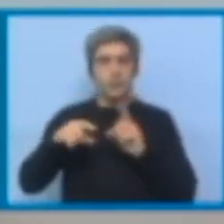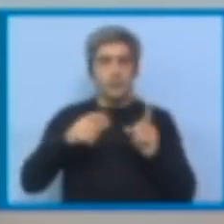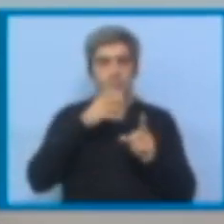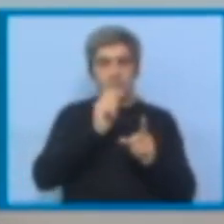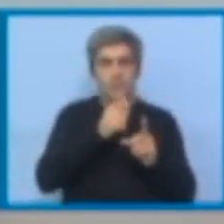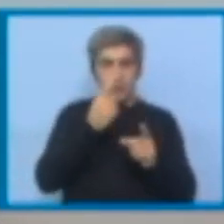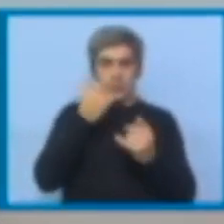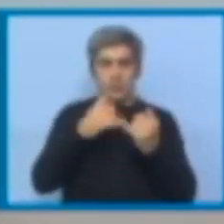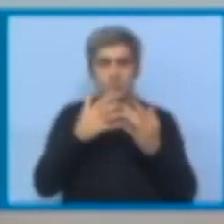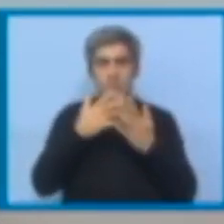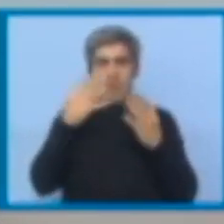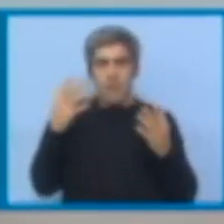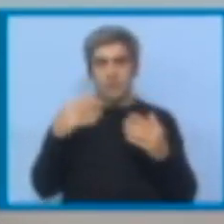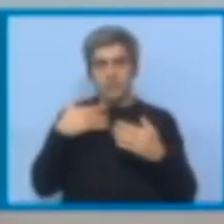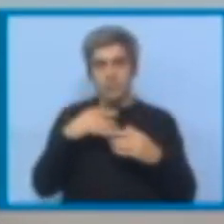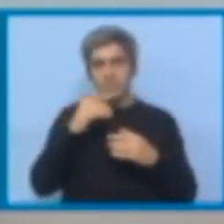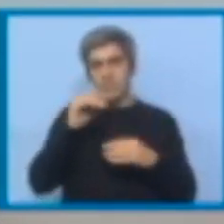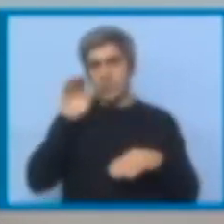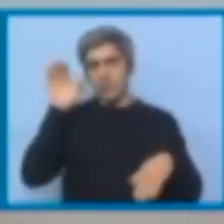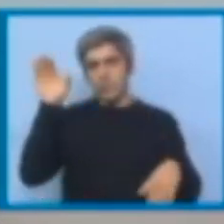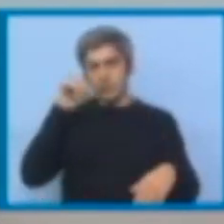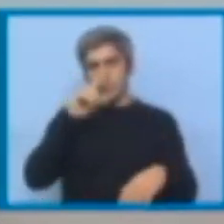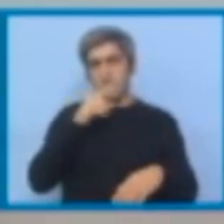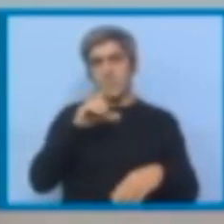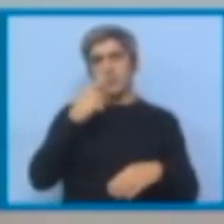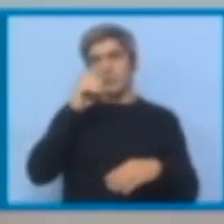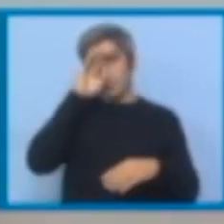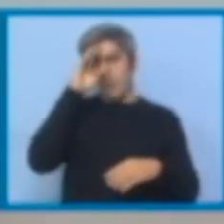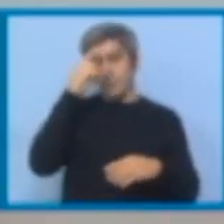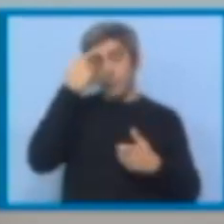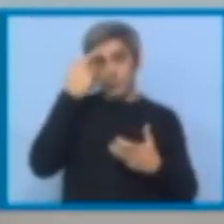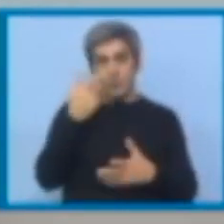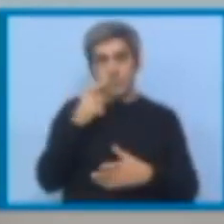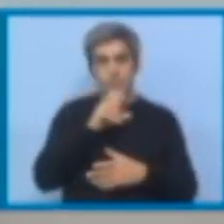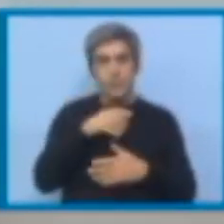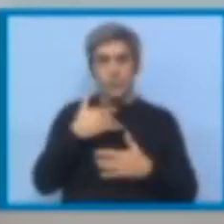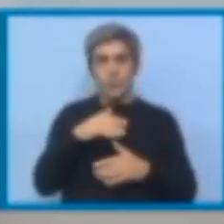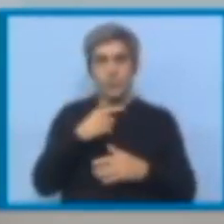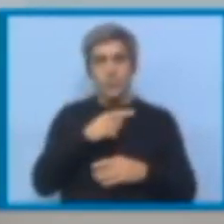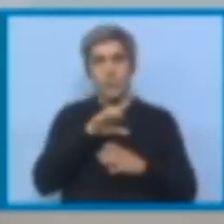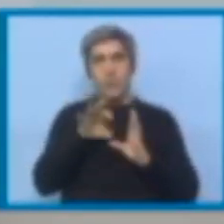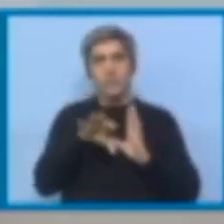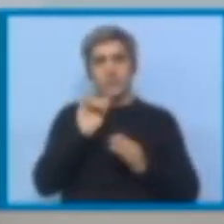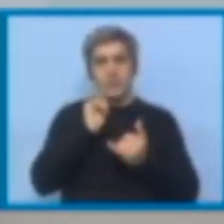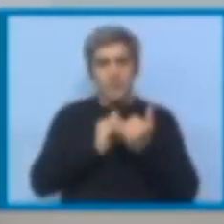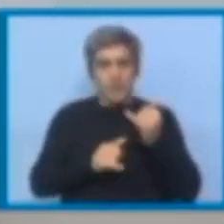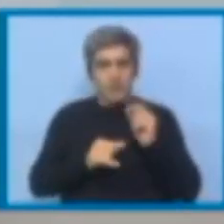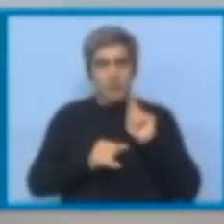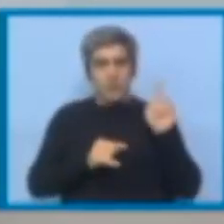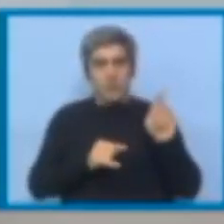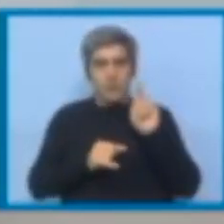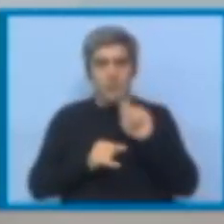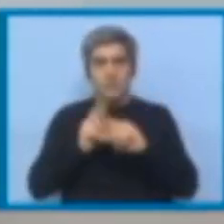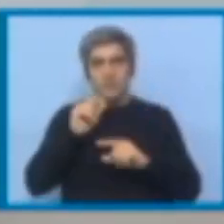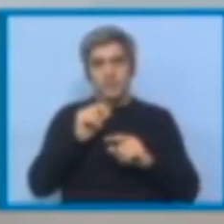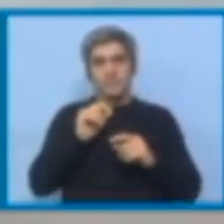disseste, de um risco muitíssimo elevado, não é? Mas o Papa tem-nos surpreendido também dessa maneira, quer pelas opções de risco que toma, quer